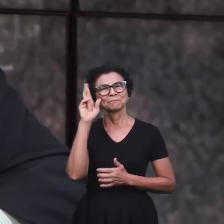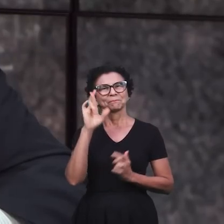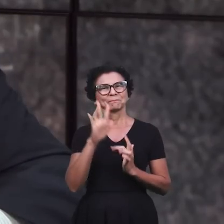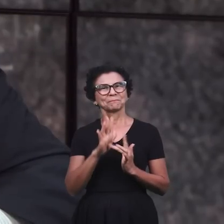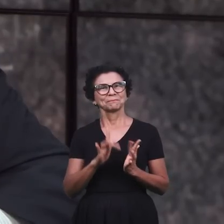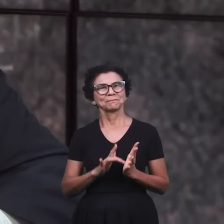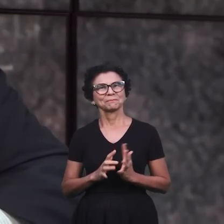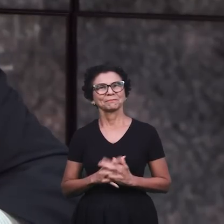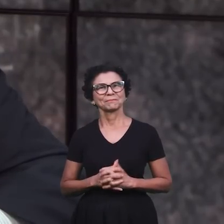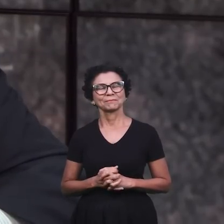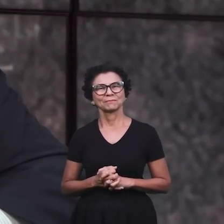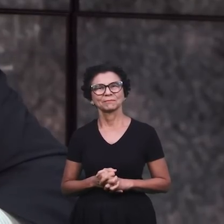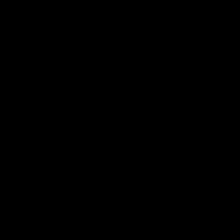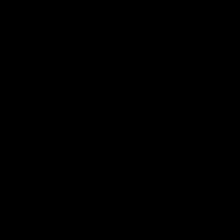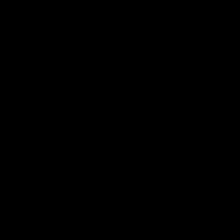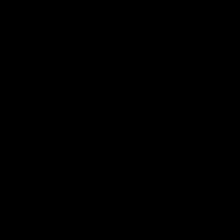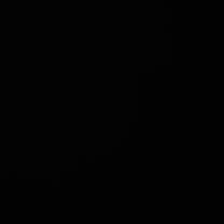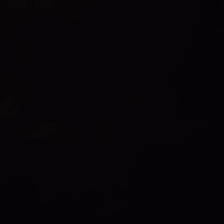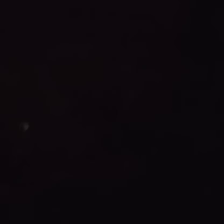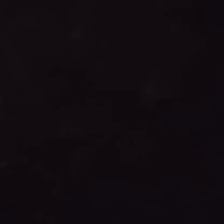despedimos com a paz do Senhor Jesus.